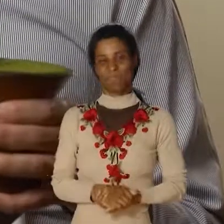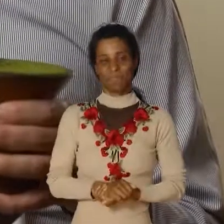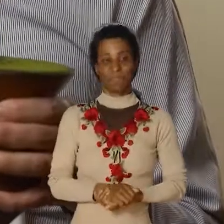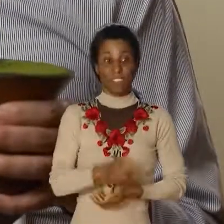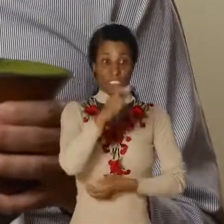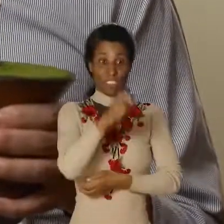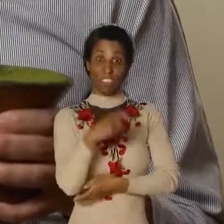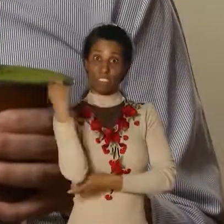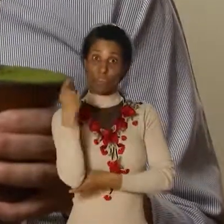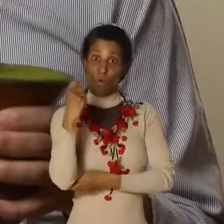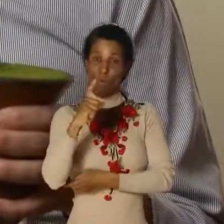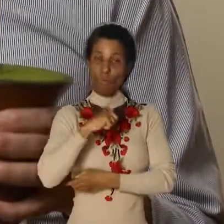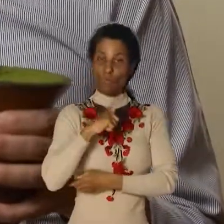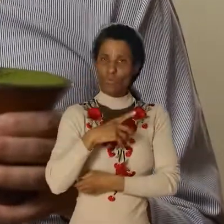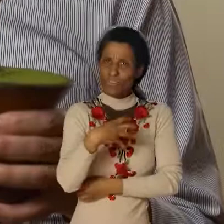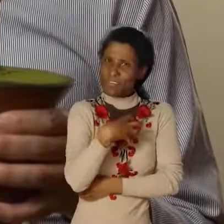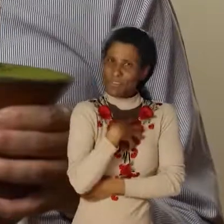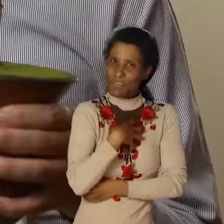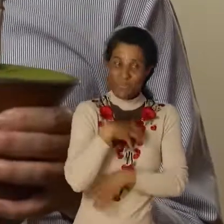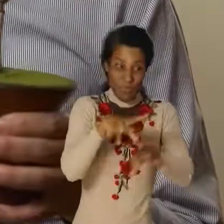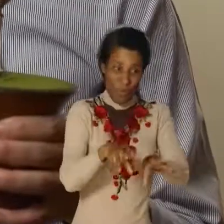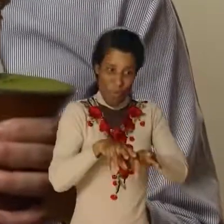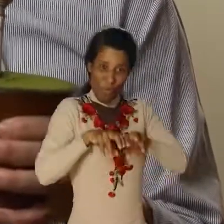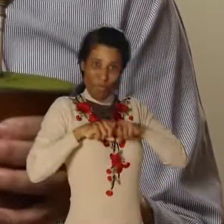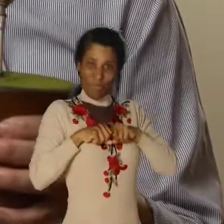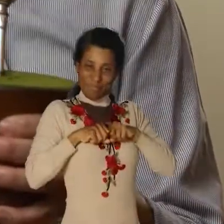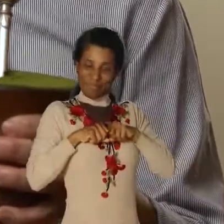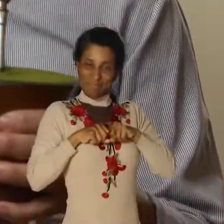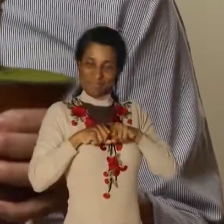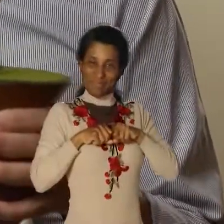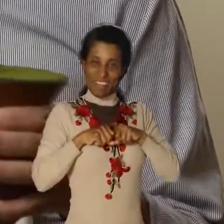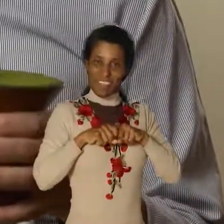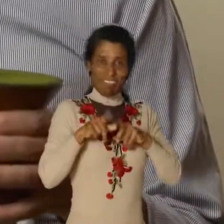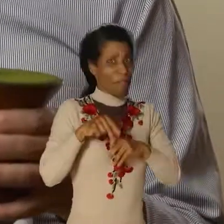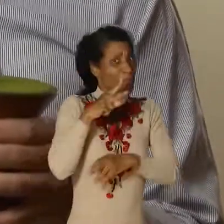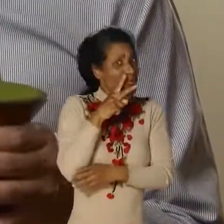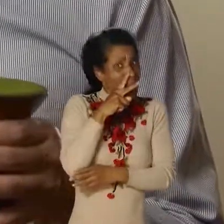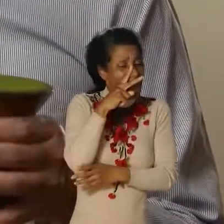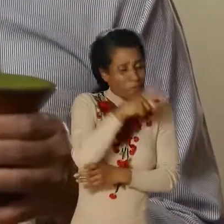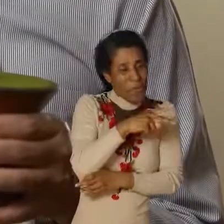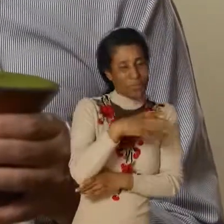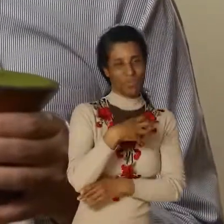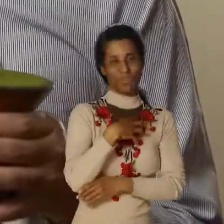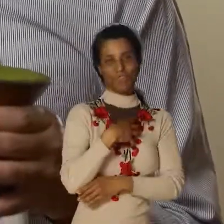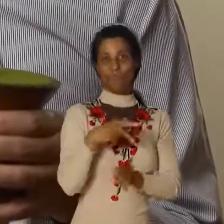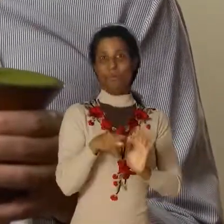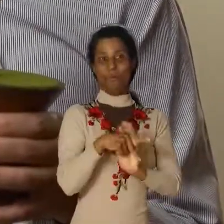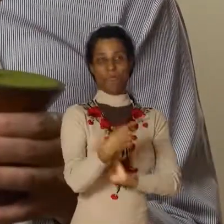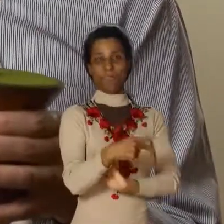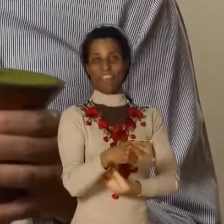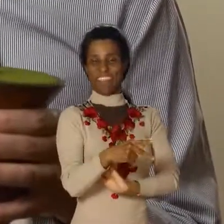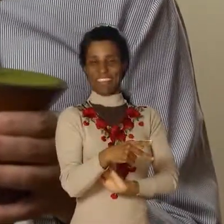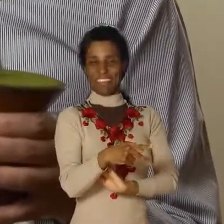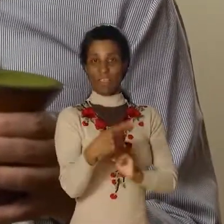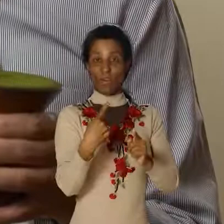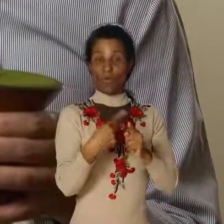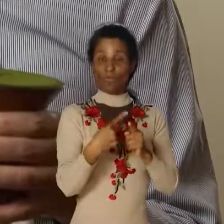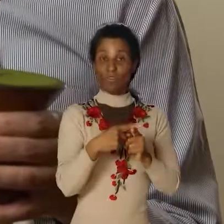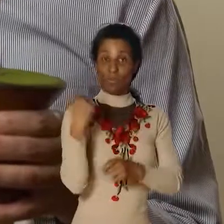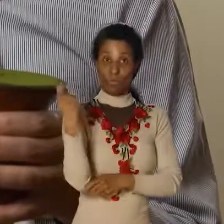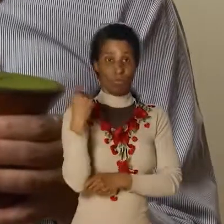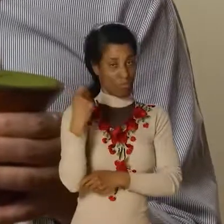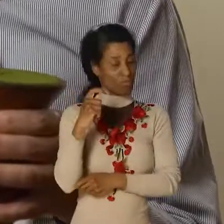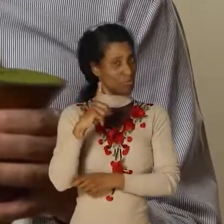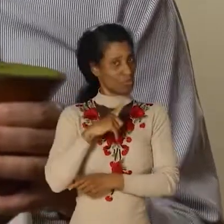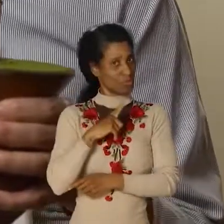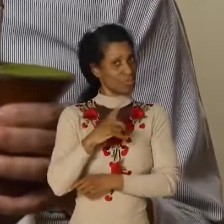Esse gaúcho, ele tem esse sentimento de apropriação, de pertencimento muito forte. Eu acho que essa é a definição. O